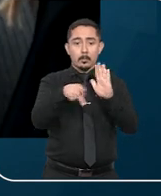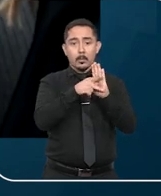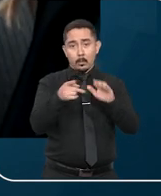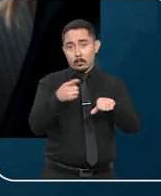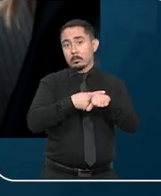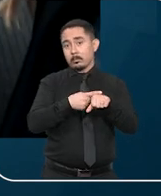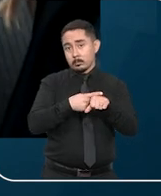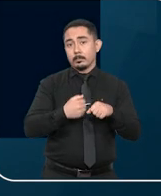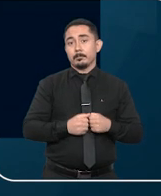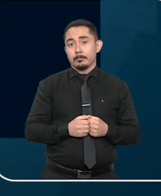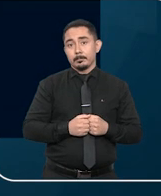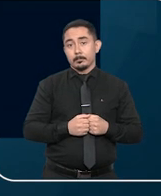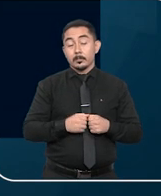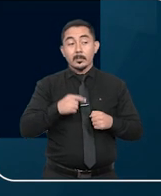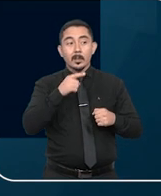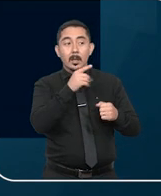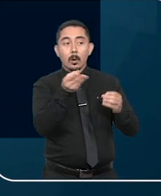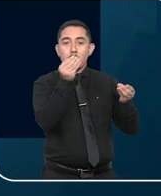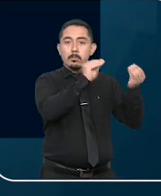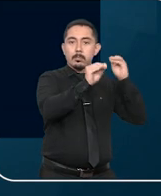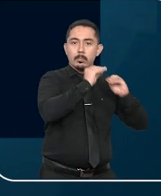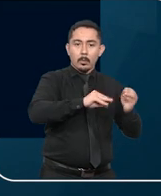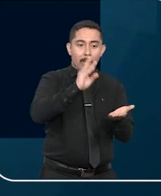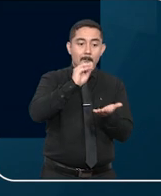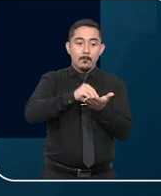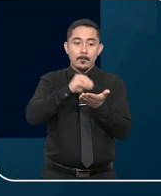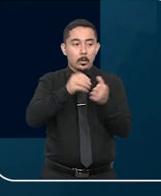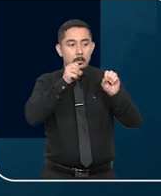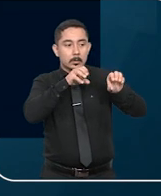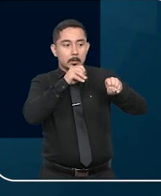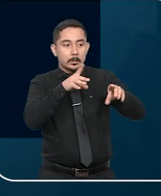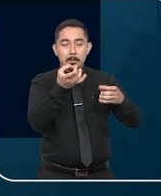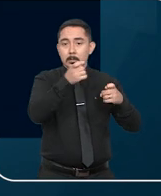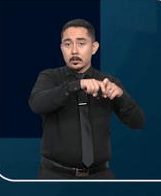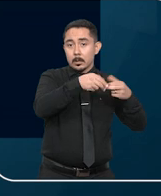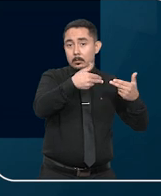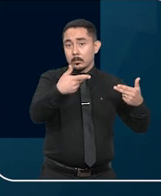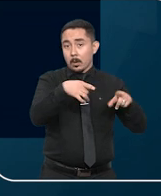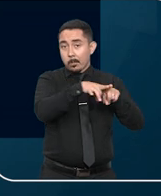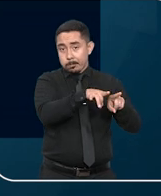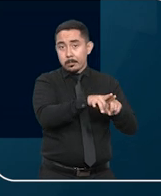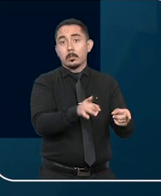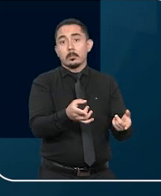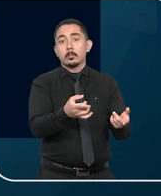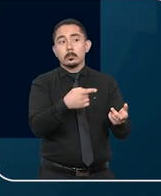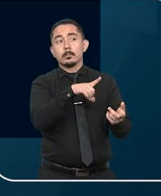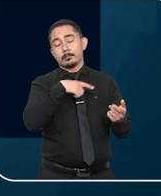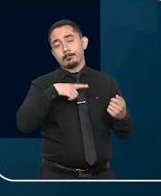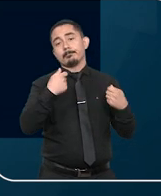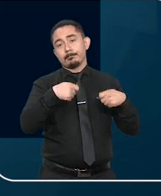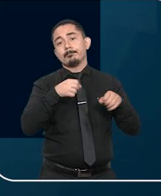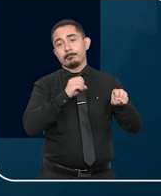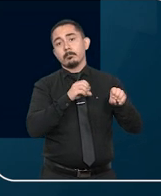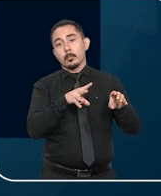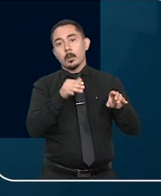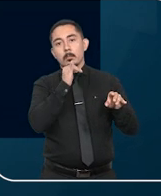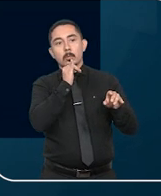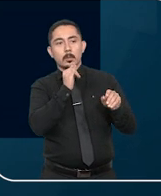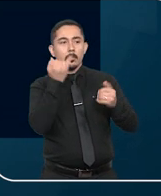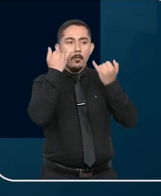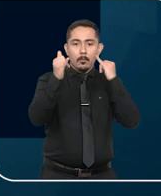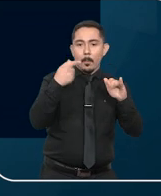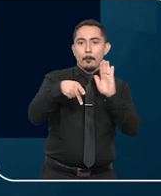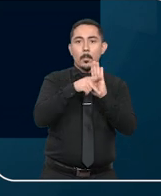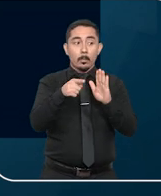de conteúdo adulto. Para além disso, ele ponderou sobre a falta de educação sexual adequada, que proporcione aos menores